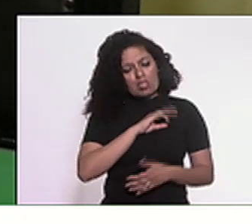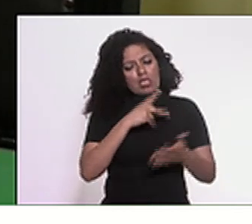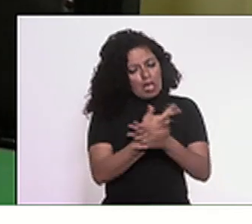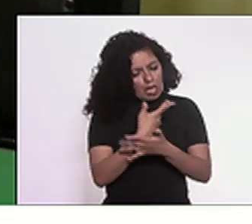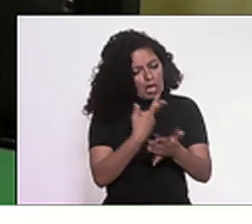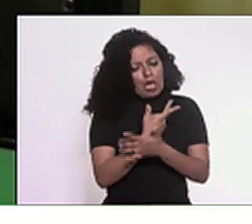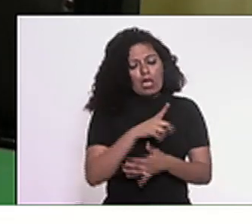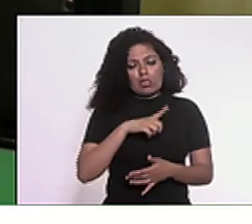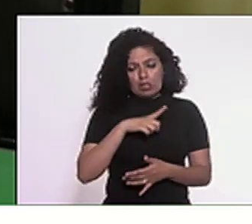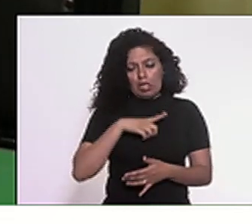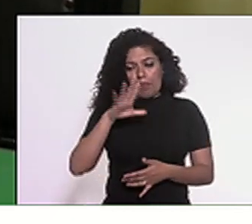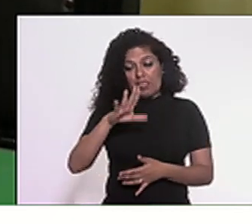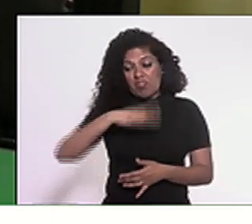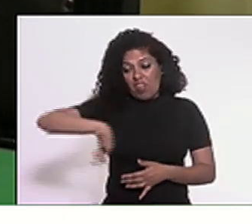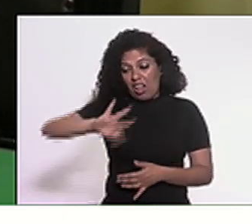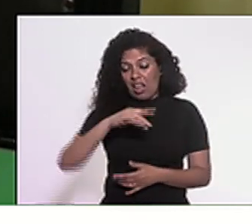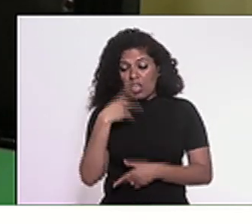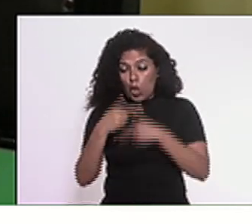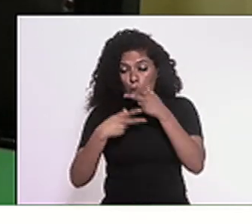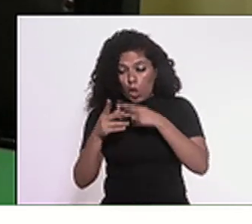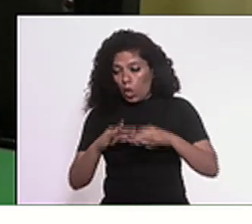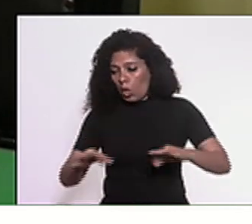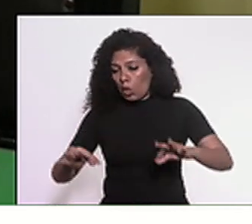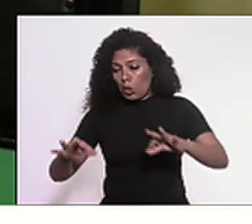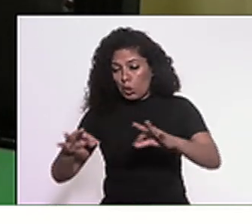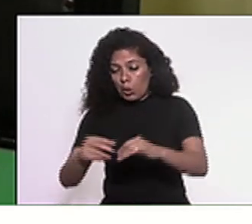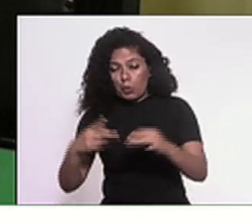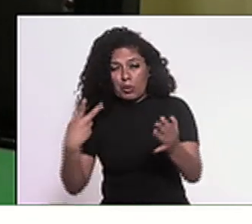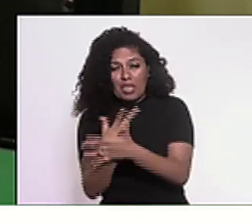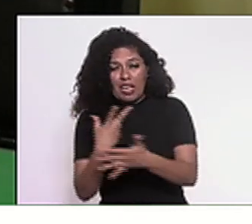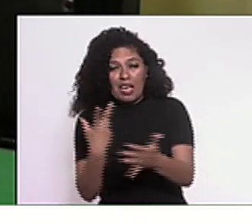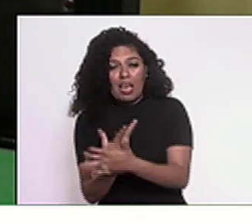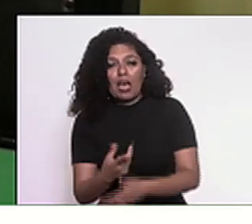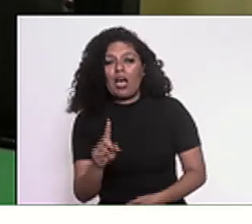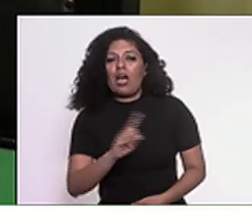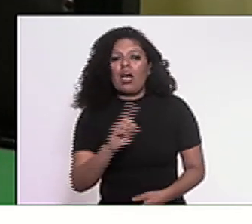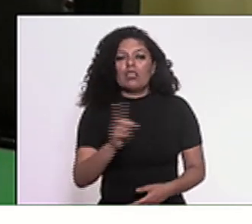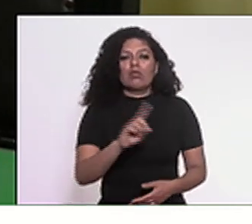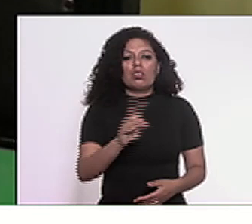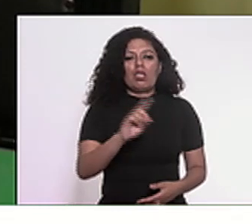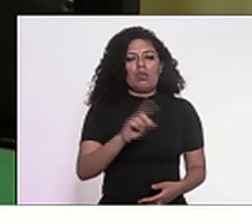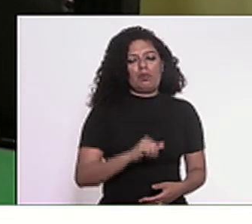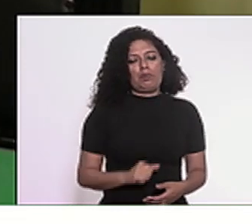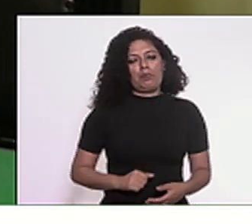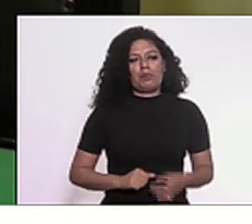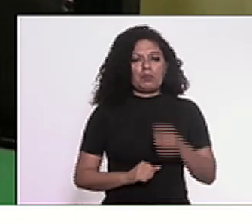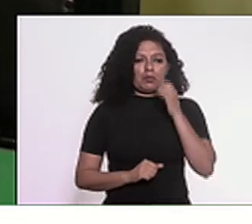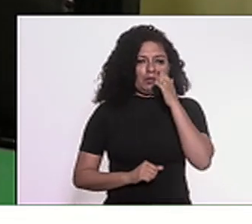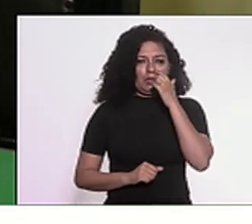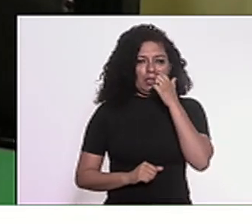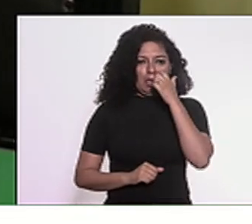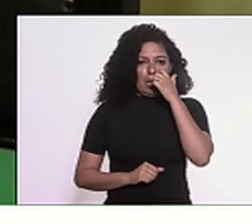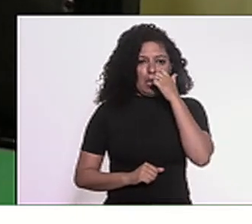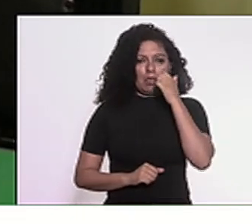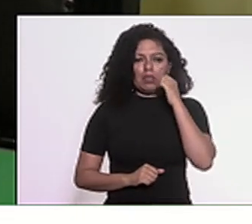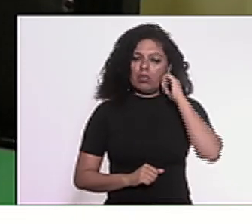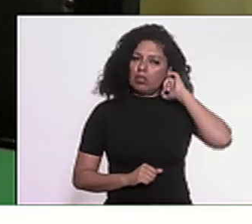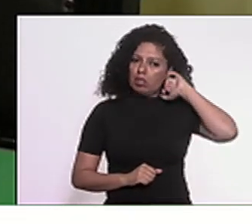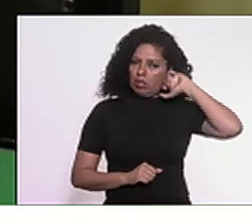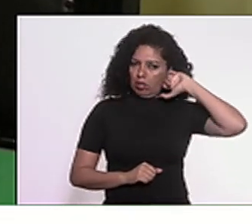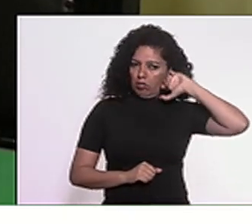nós não podemos generalizar e nem recuar com a política de segurança que o Estado do Rio de Janeiro tem implementado, né? Nós